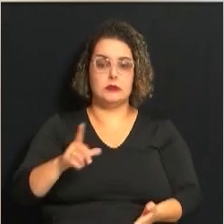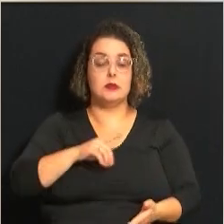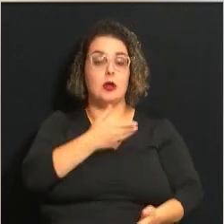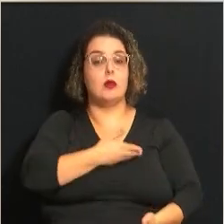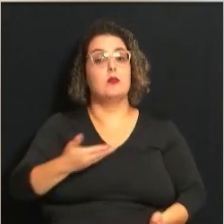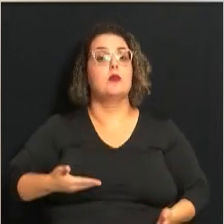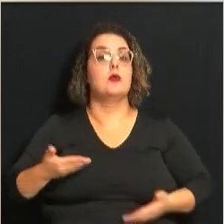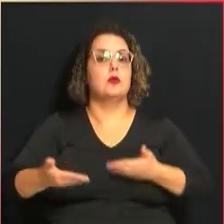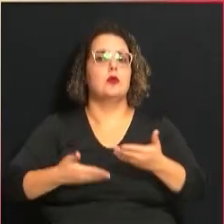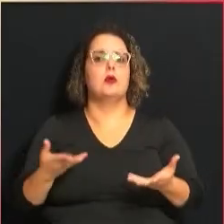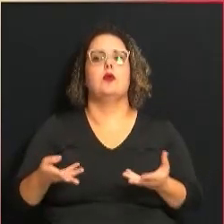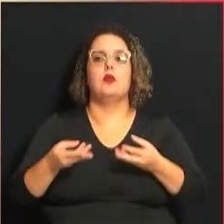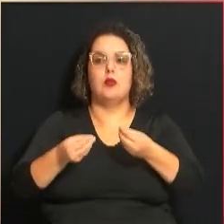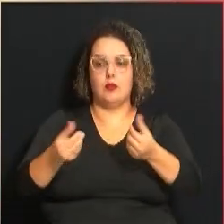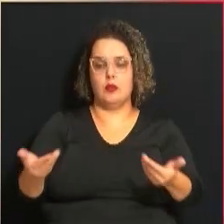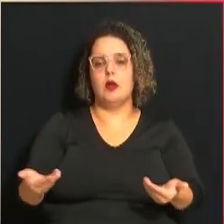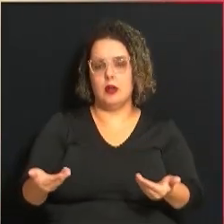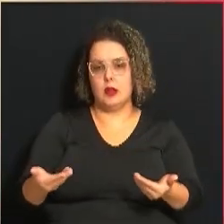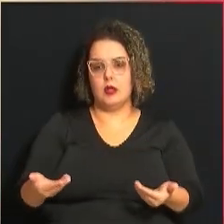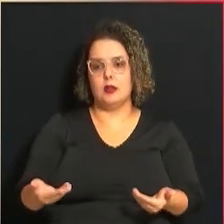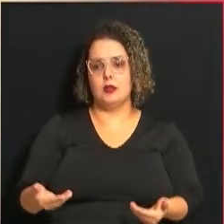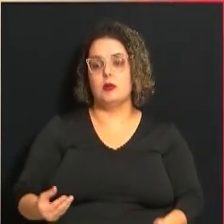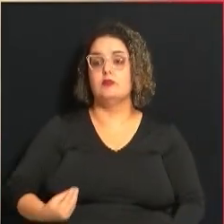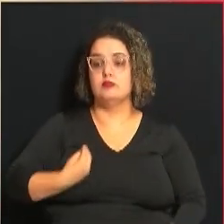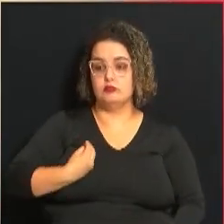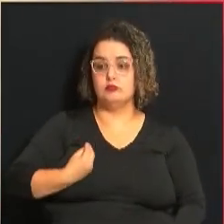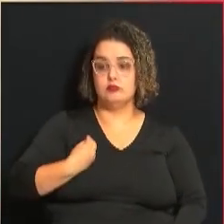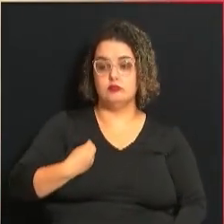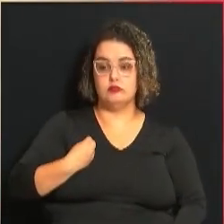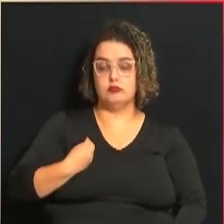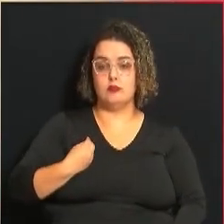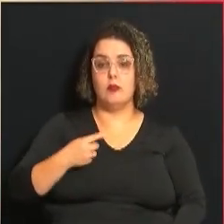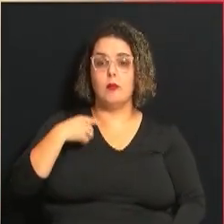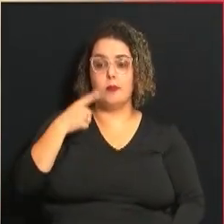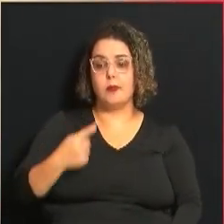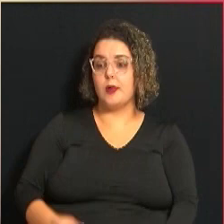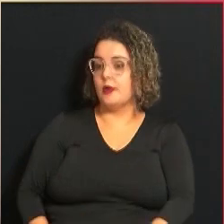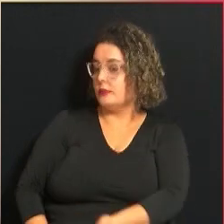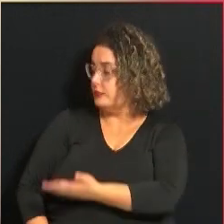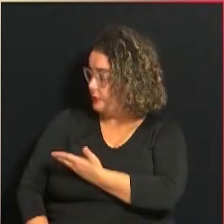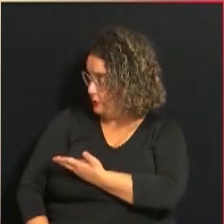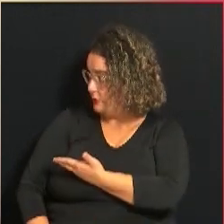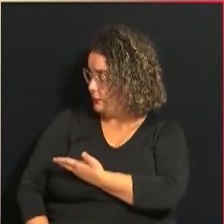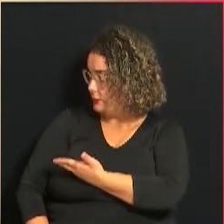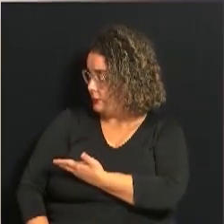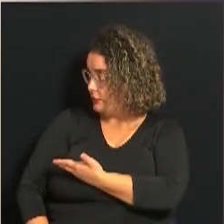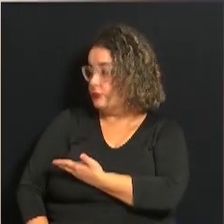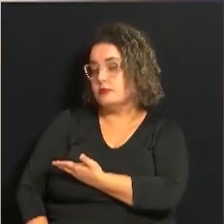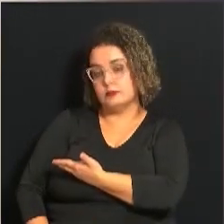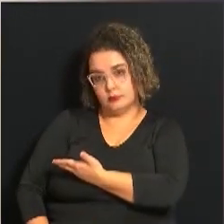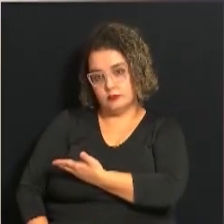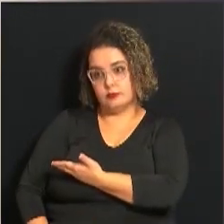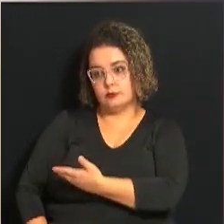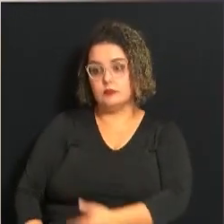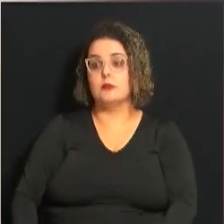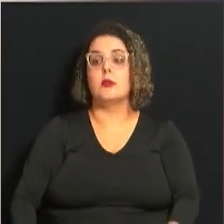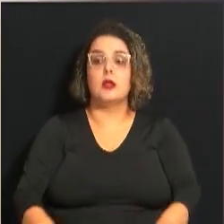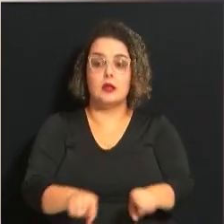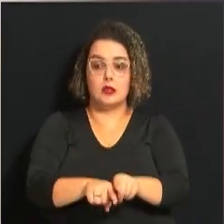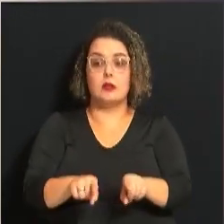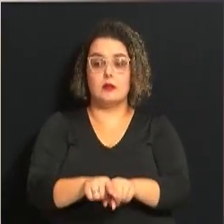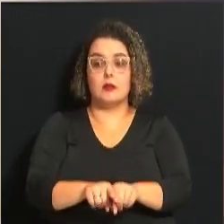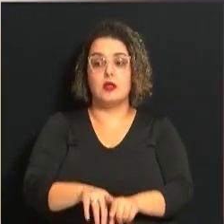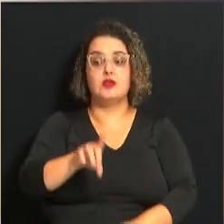de qualidade. Estiveram presentes na reunião o advogado trabalhista Irineu Ramos e Jandira